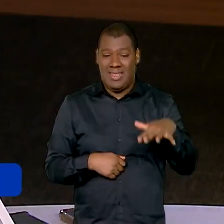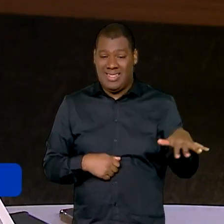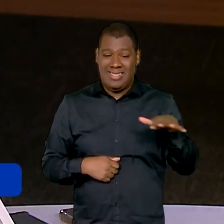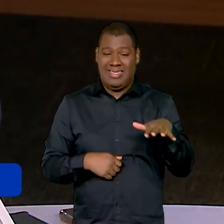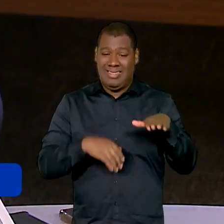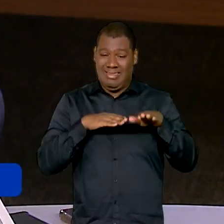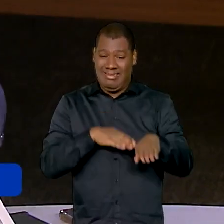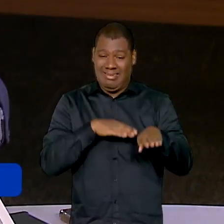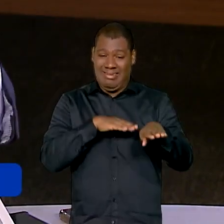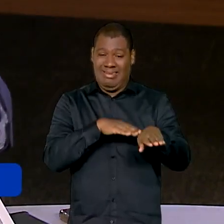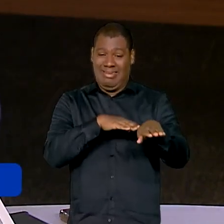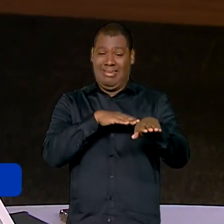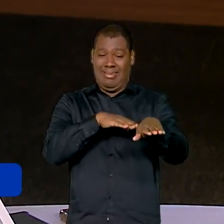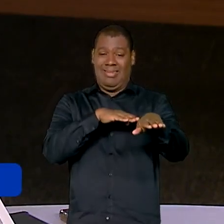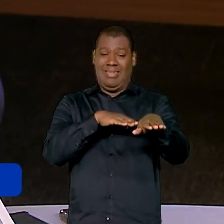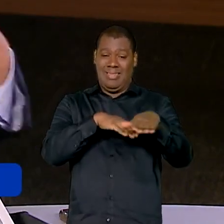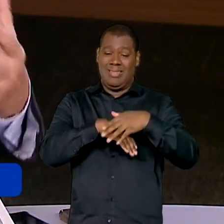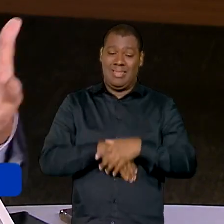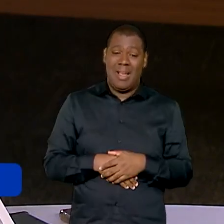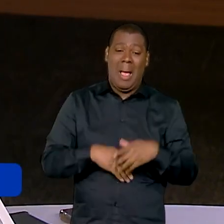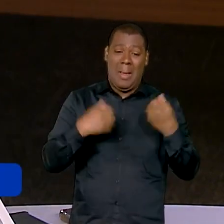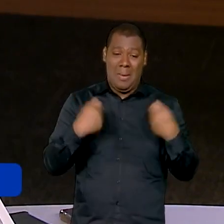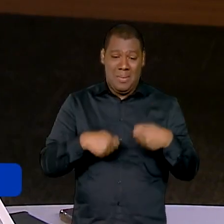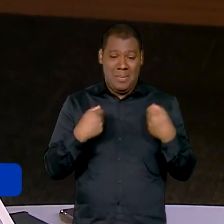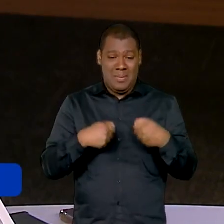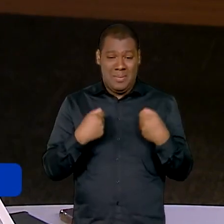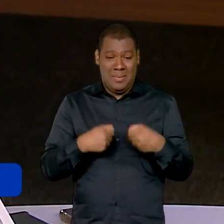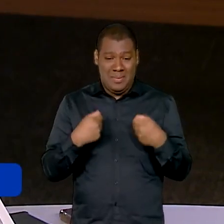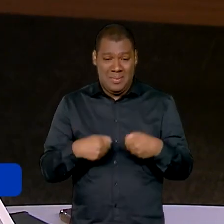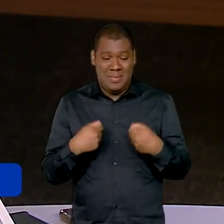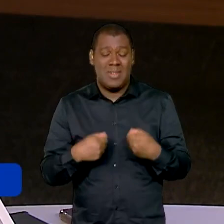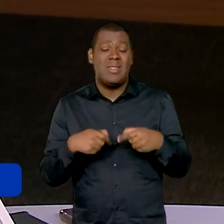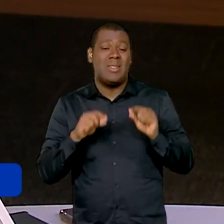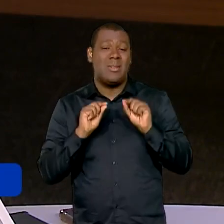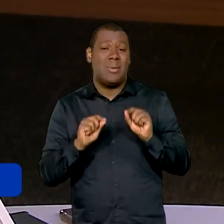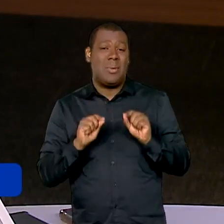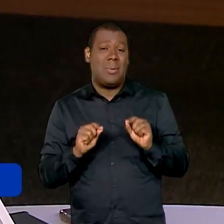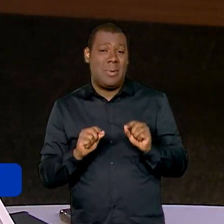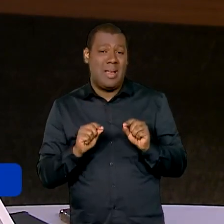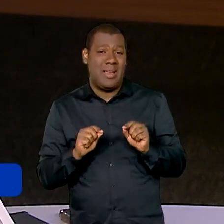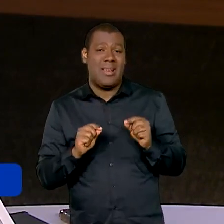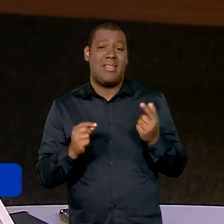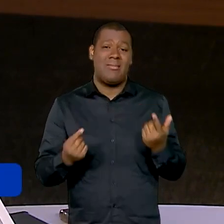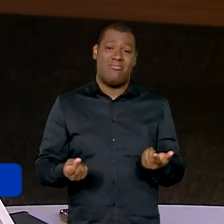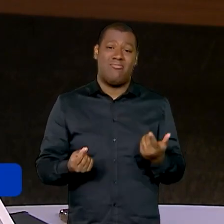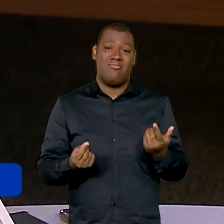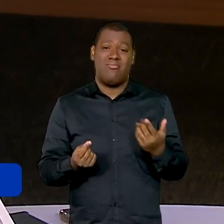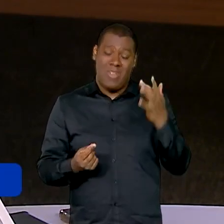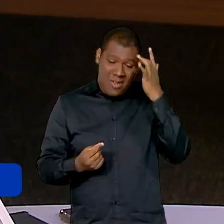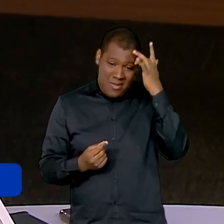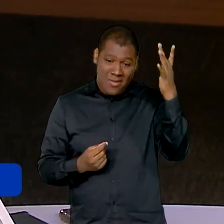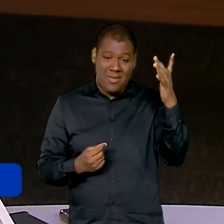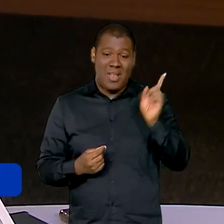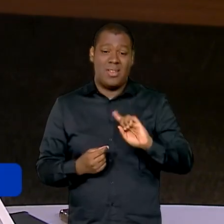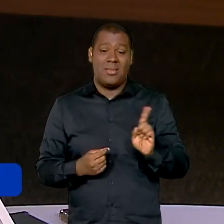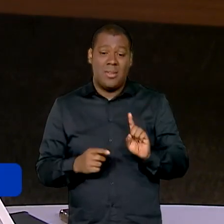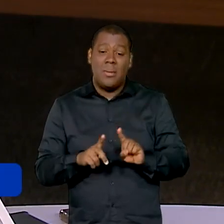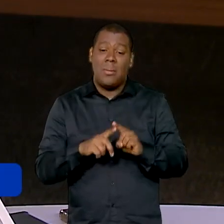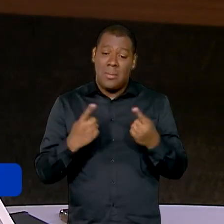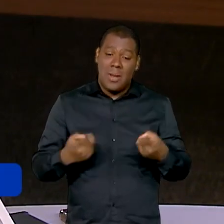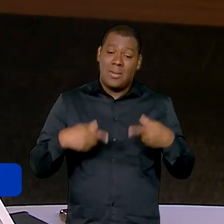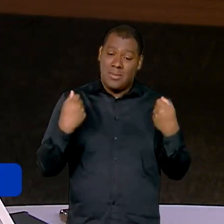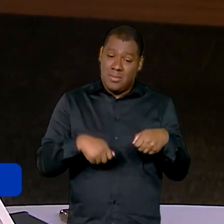que fazer desapropriação para entrar máquina, equipamento. Então, não é uma obra fácil de executar, mas nós